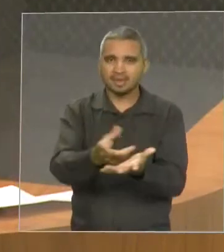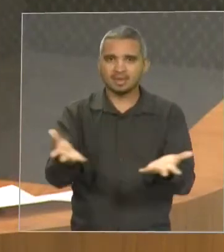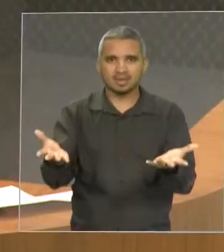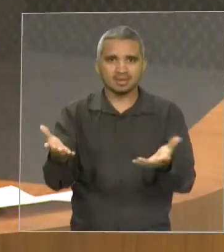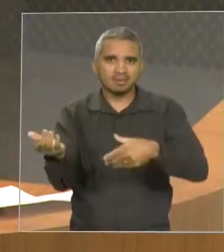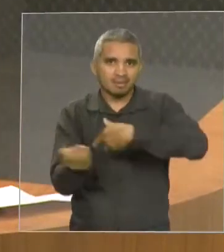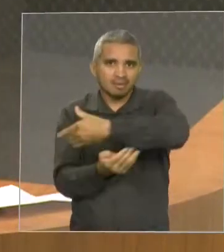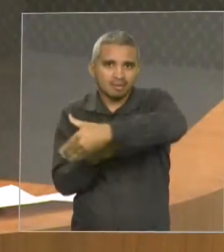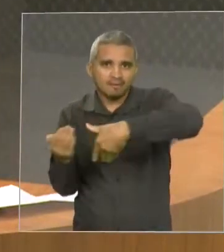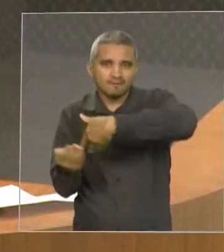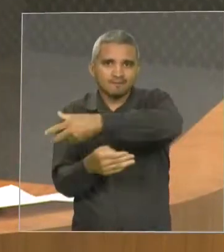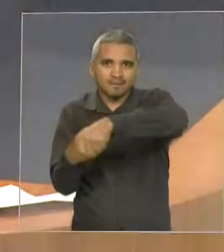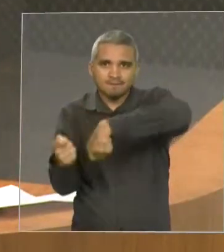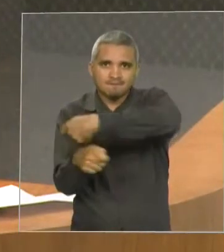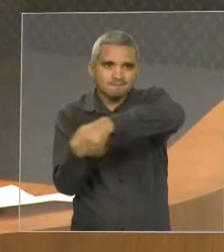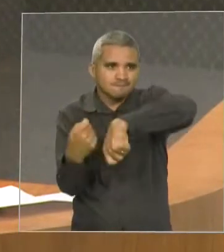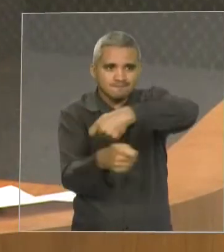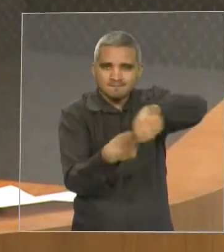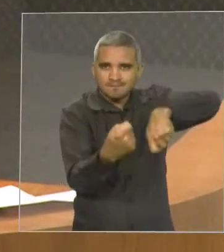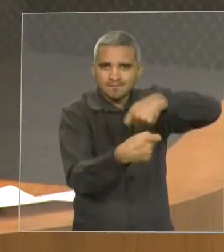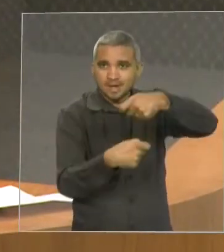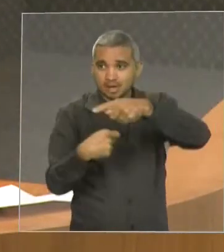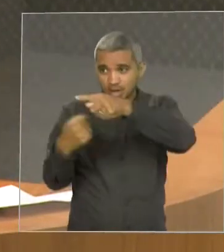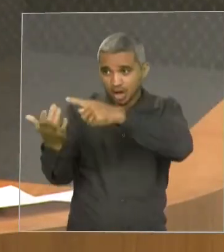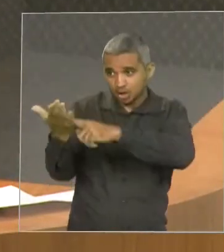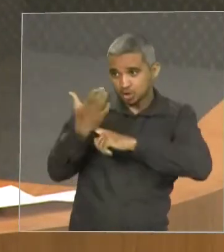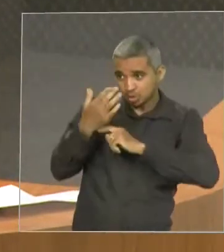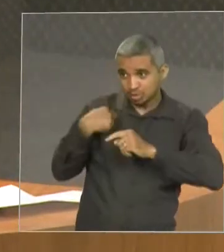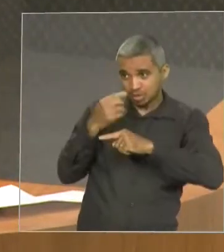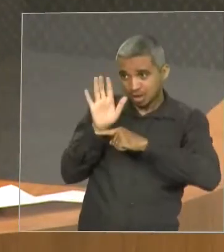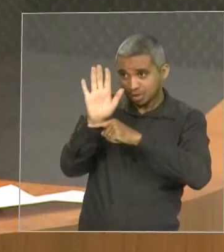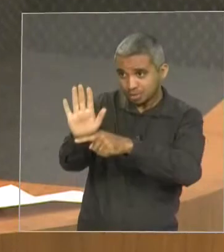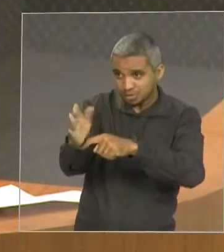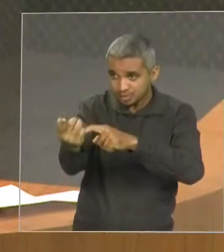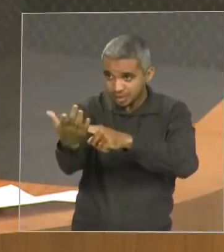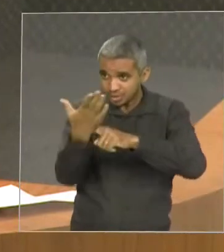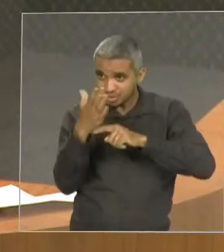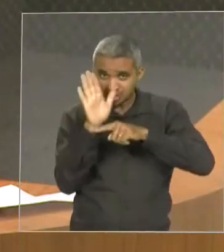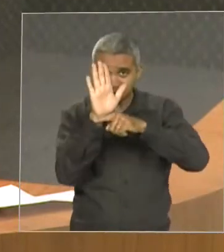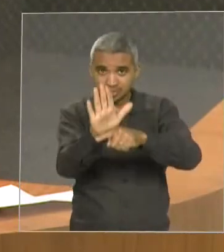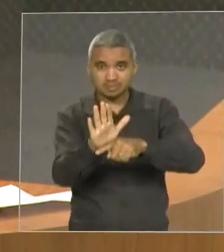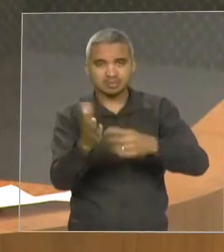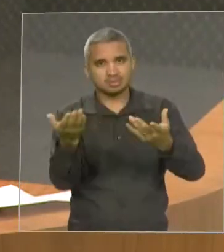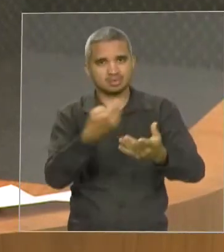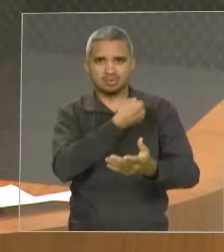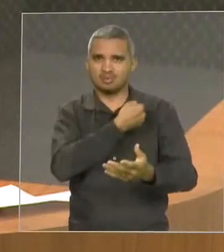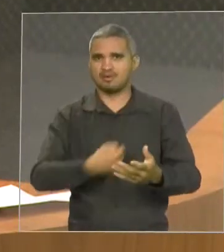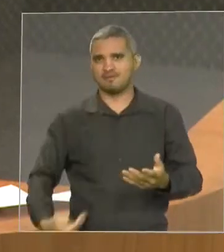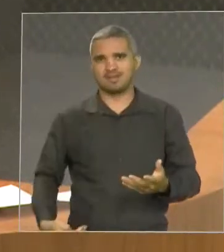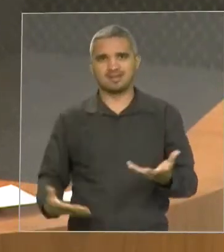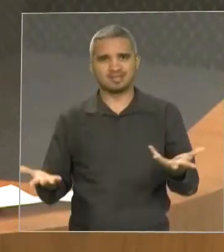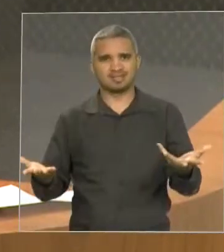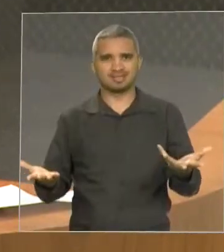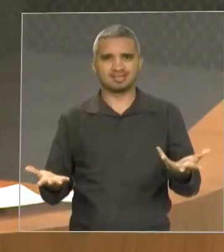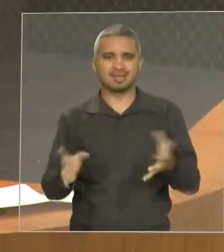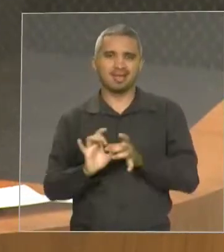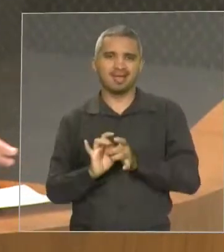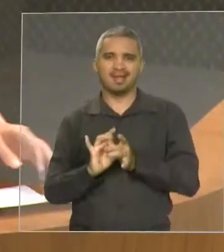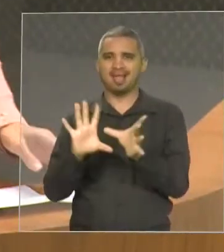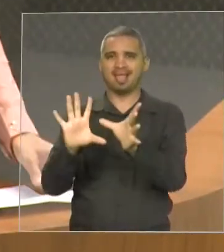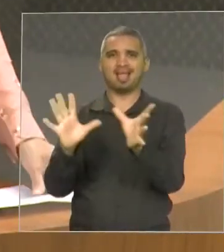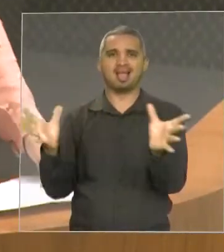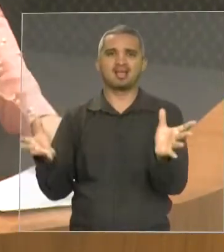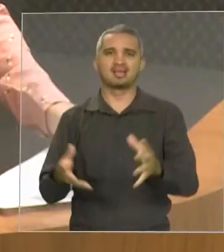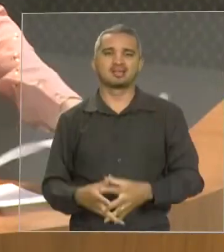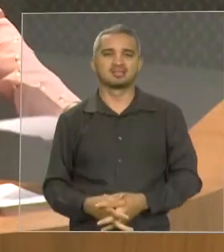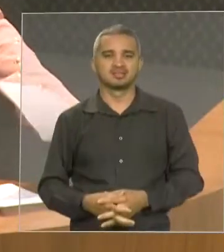negociata barata. Ou seja, o governo virou essa farra. E aí,